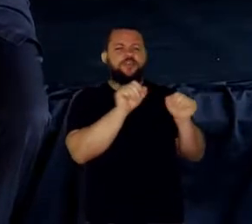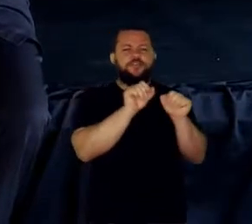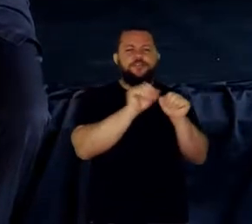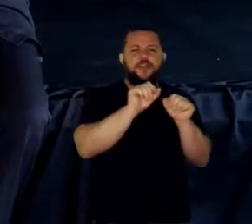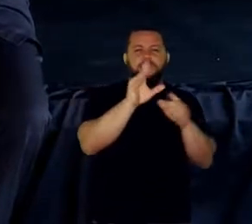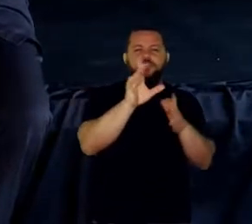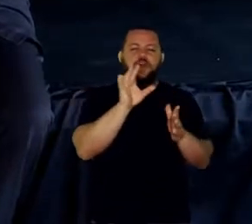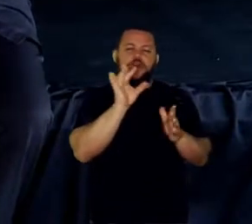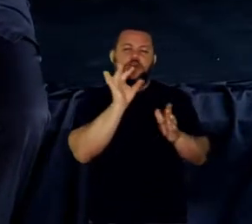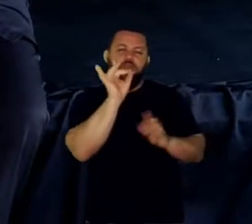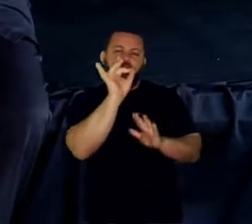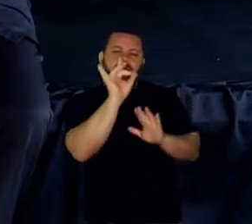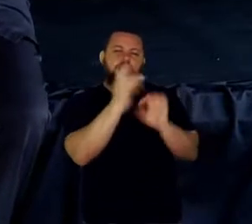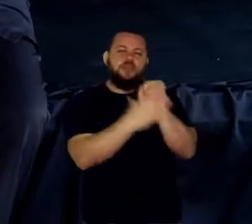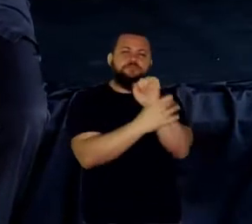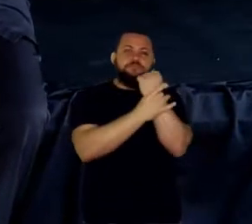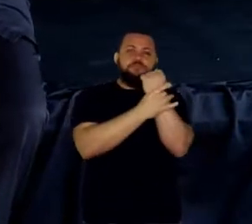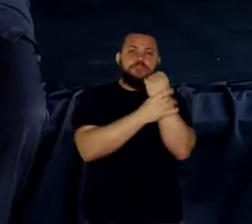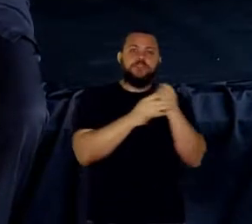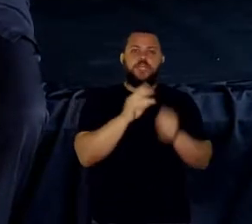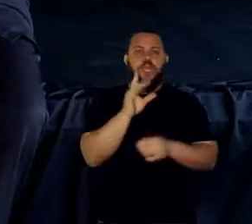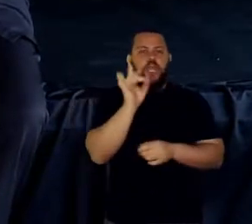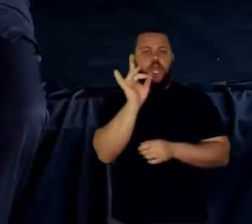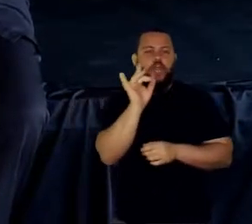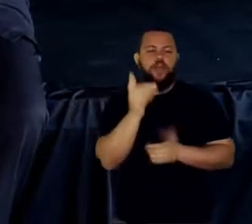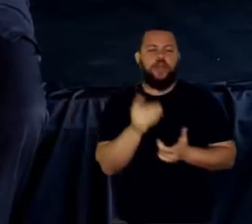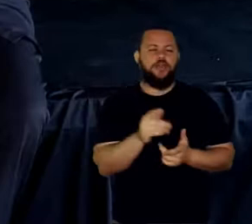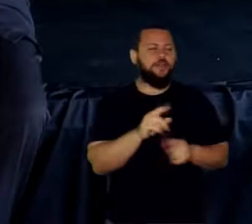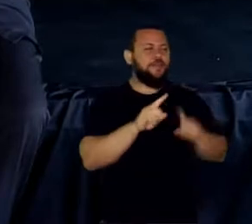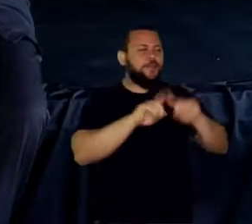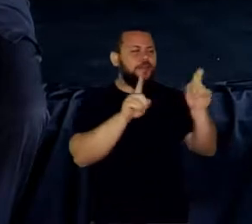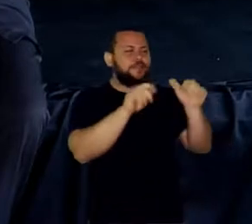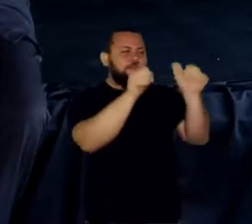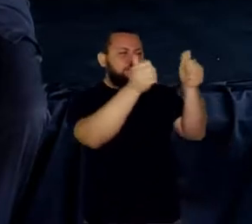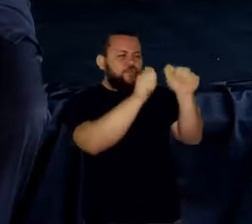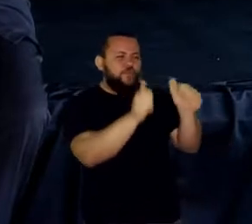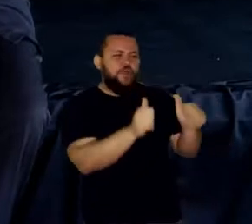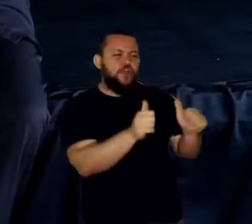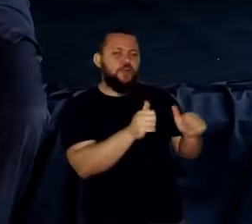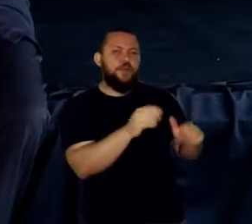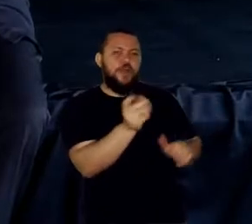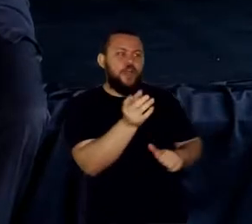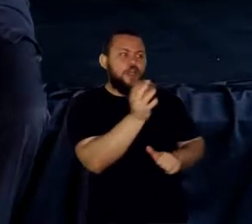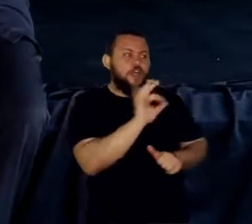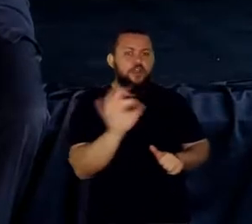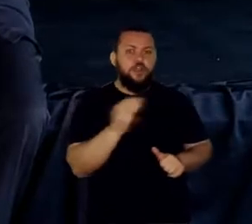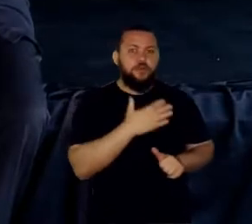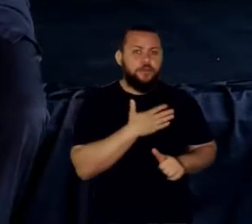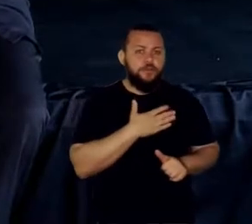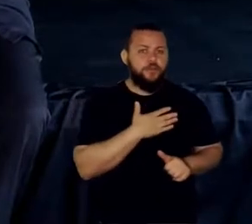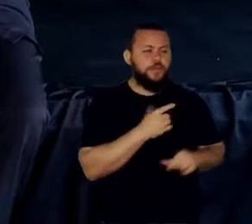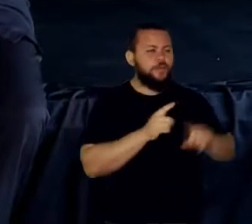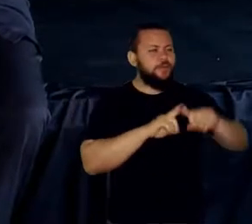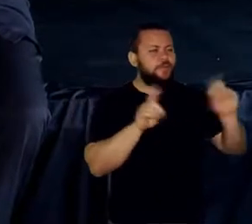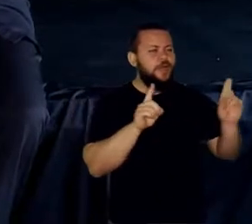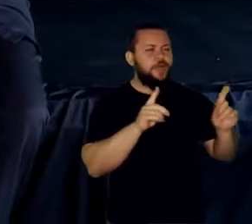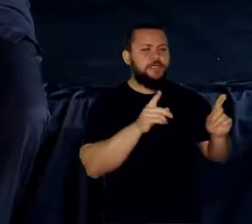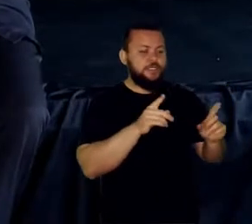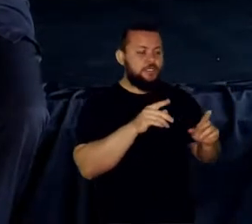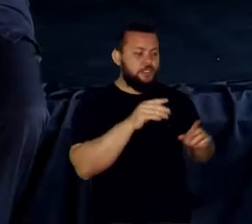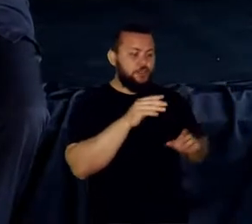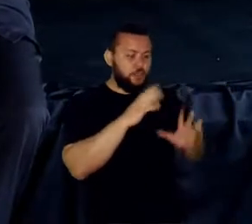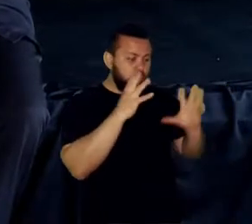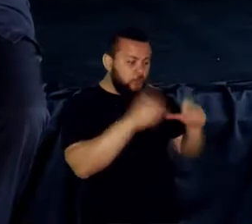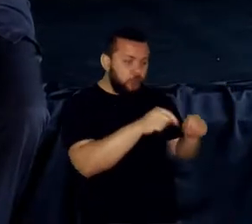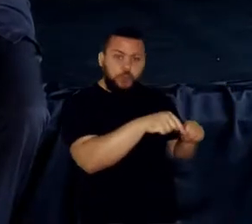segurar. Sim. Mas eles são uma forma nova para mim também. Então, mas é tudo que ia embora.